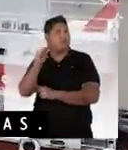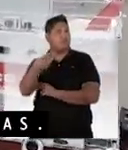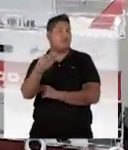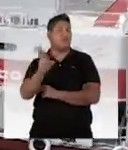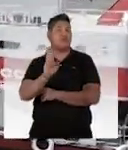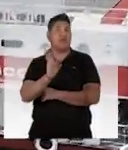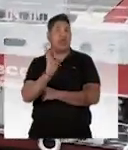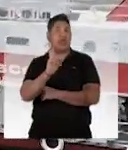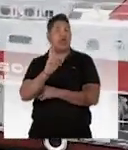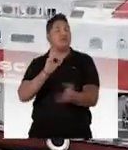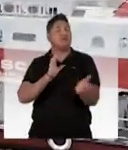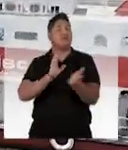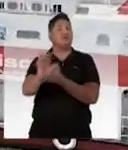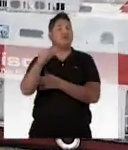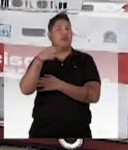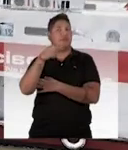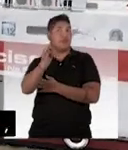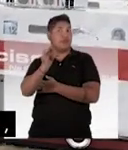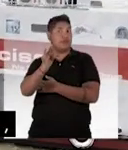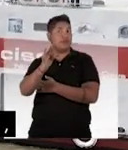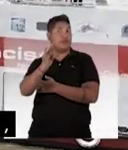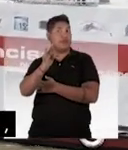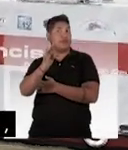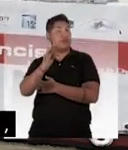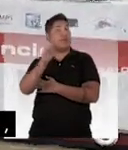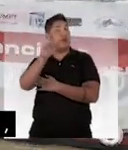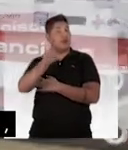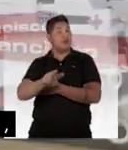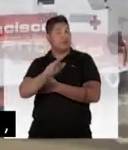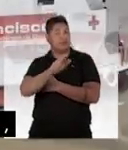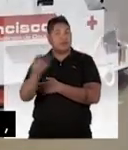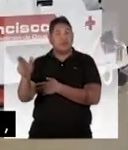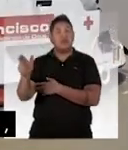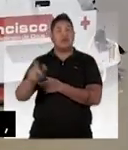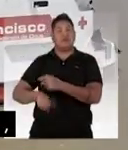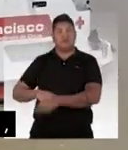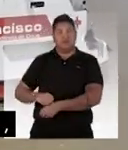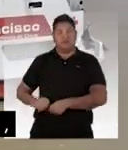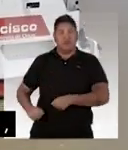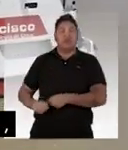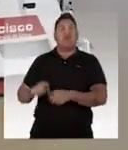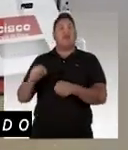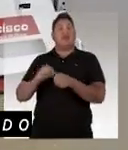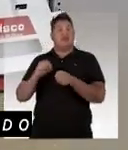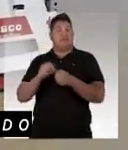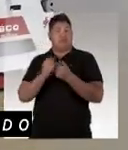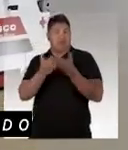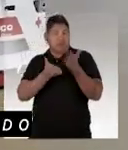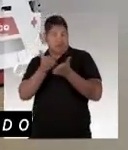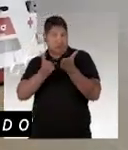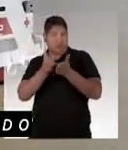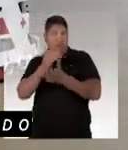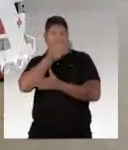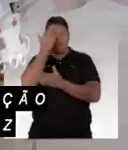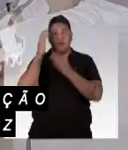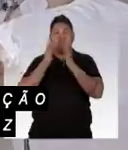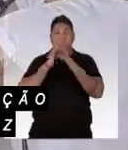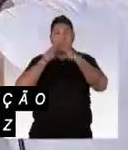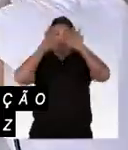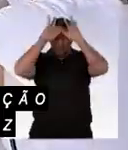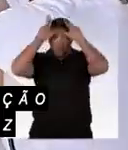barco Hospital Papa Francisco foi construído com 25 milhões de reais, repassados pelo Ministério Público do Trabalho